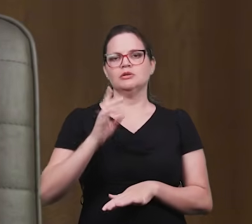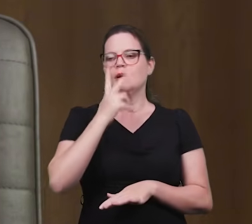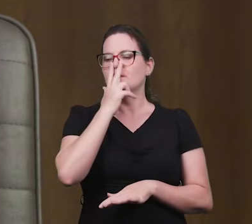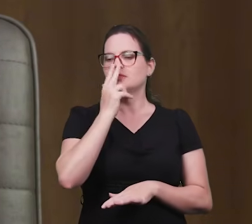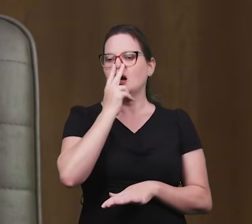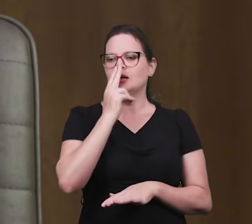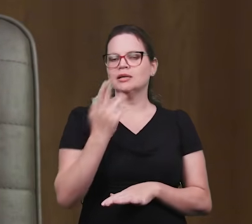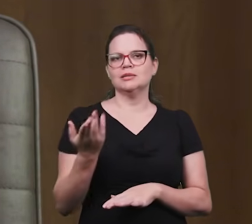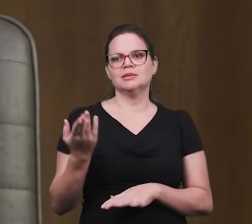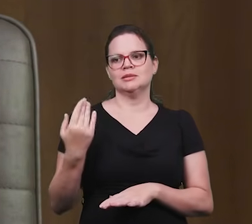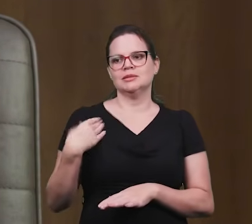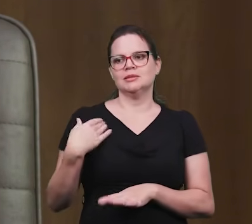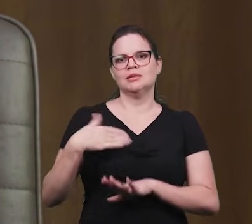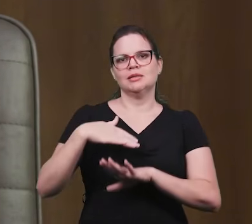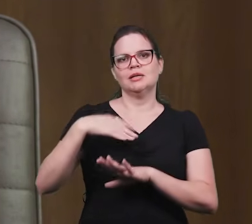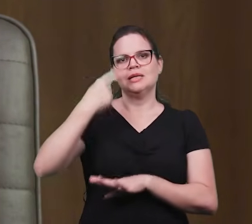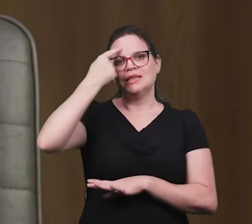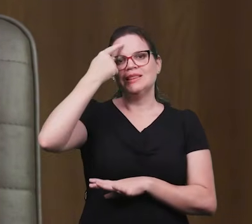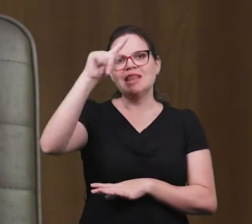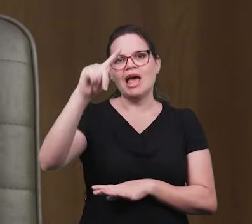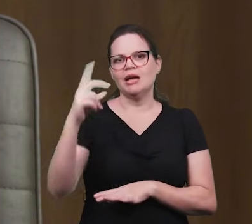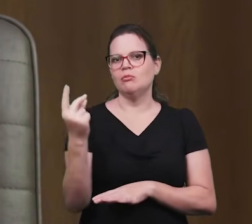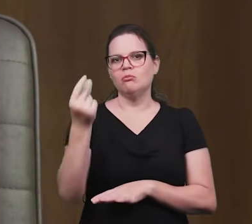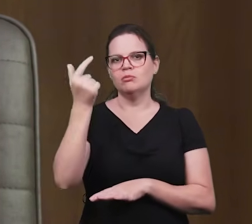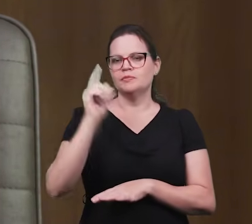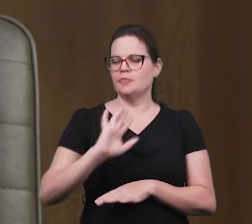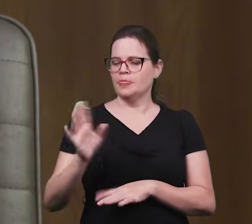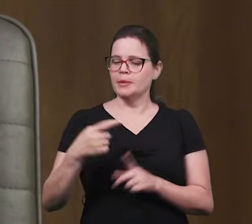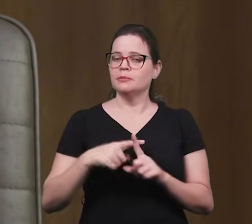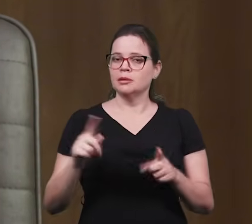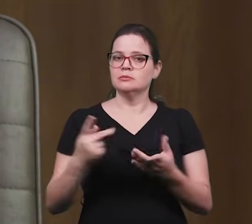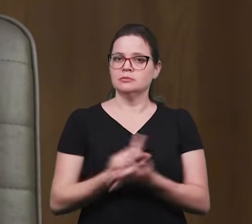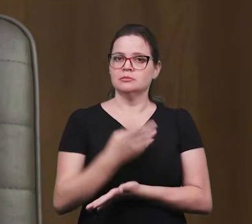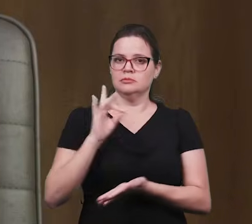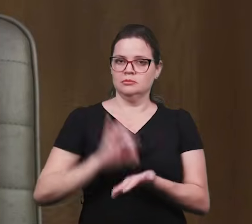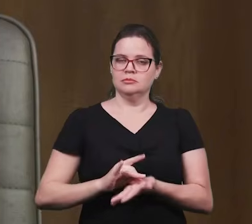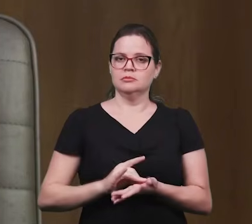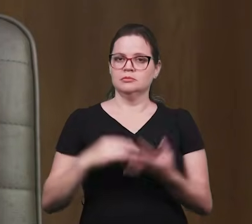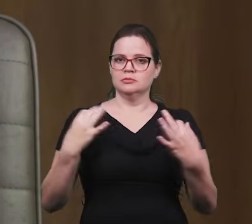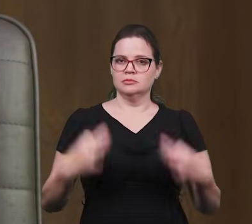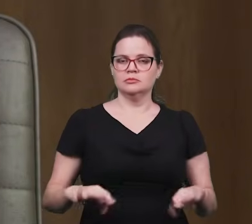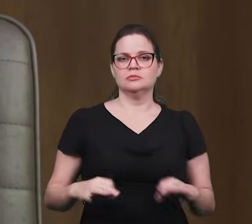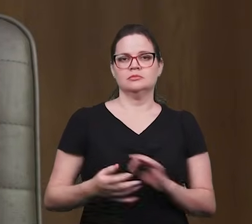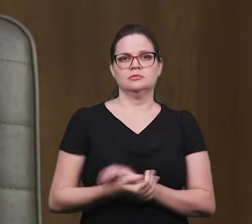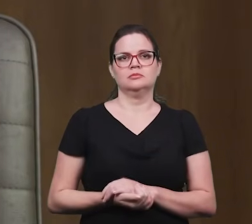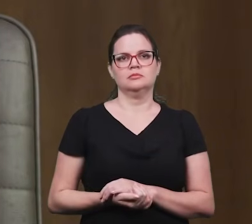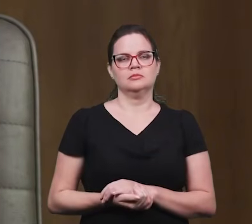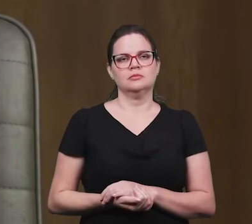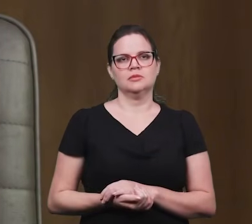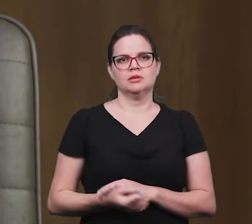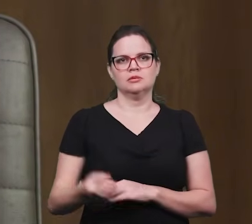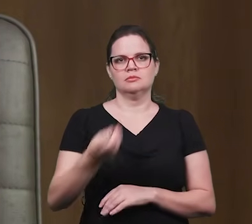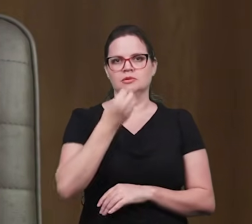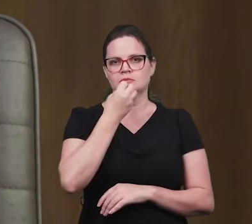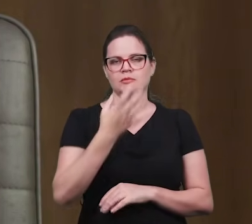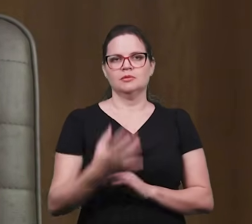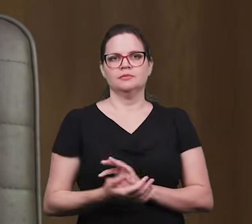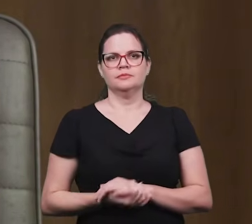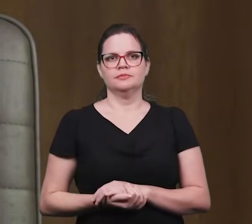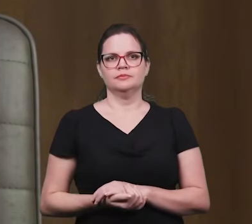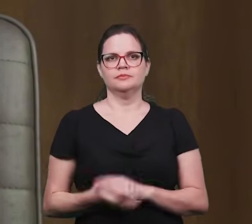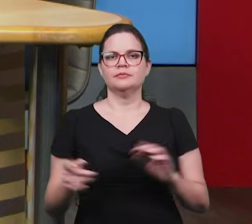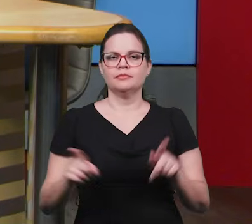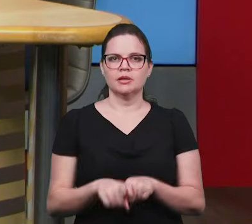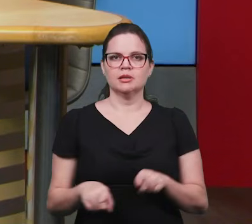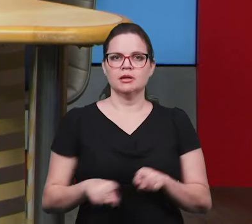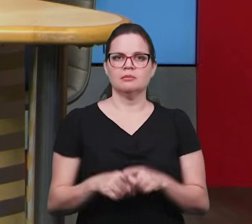apenas assim uma coisa idealista, né? Não. Mas é uma realidade, né, em construção. E isso é muito bom. E